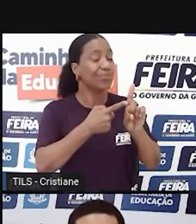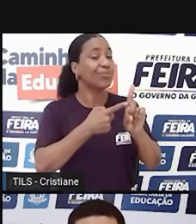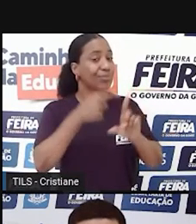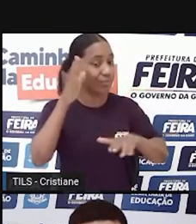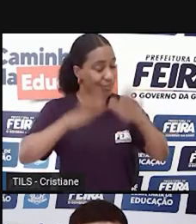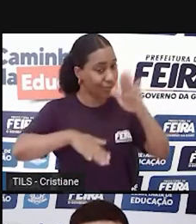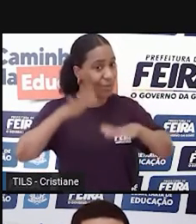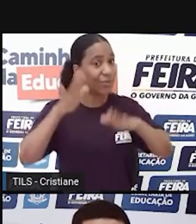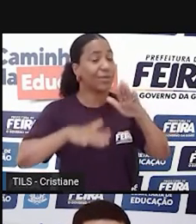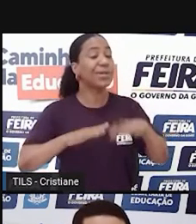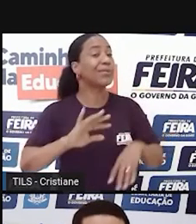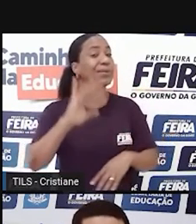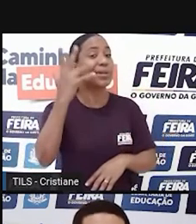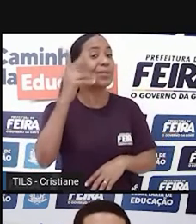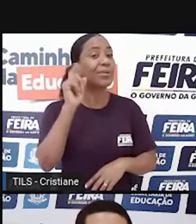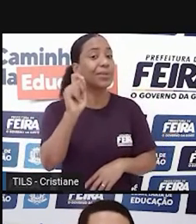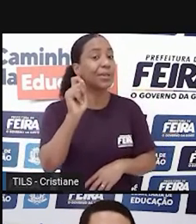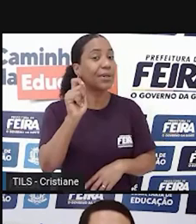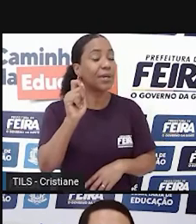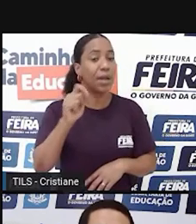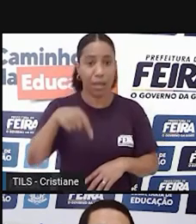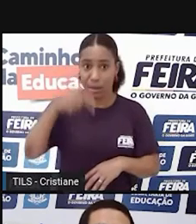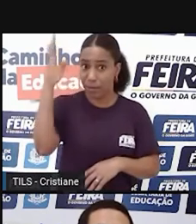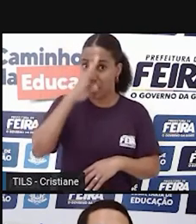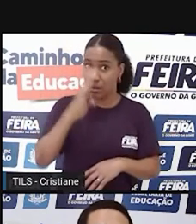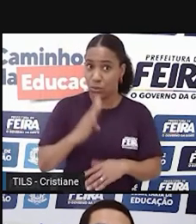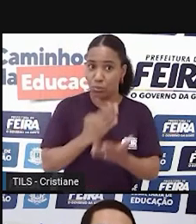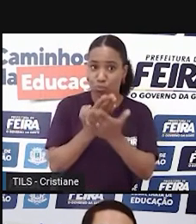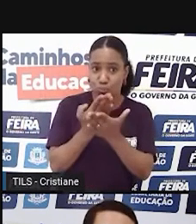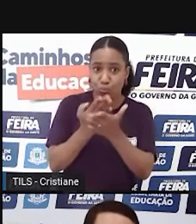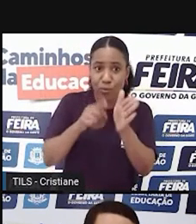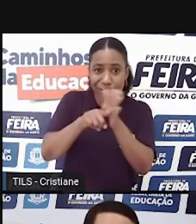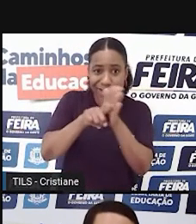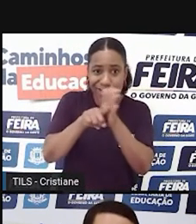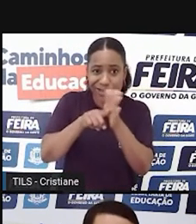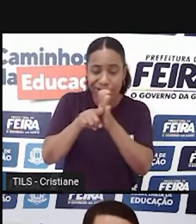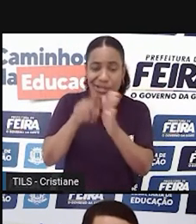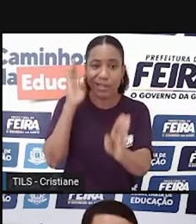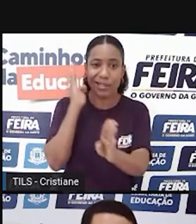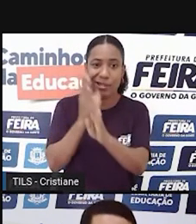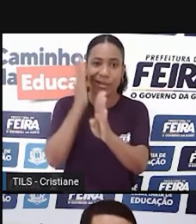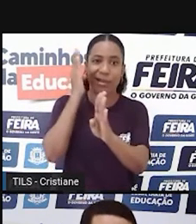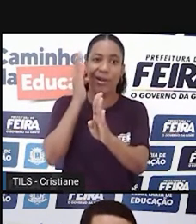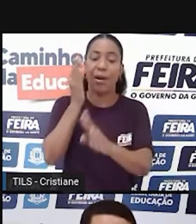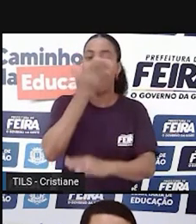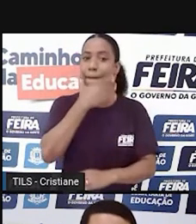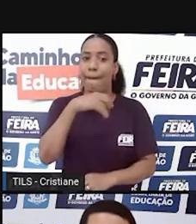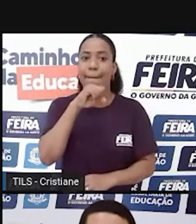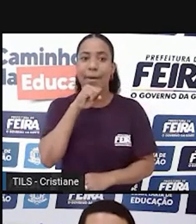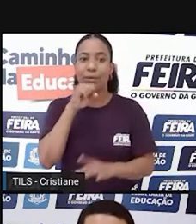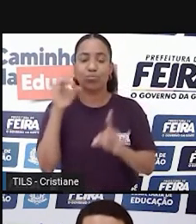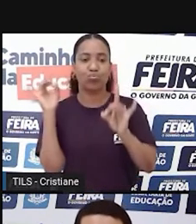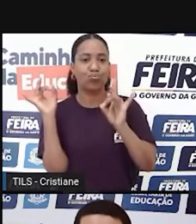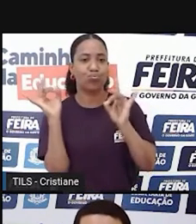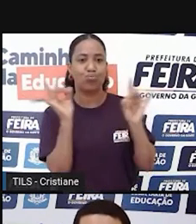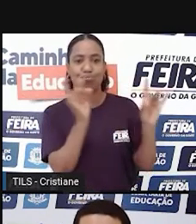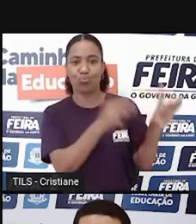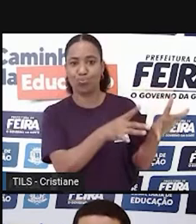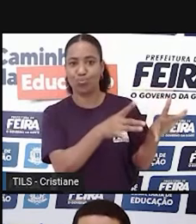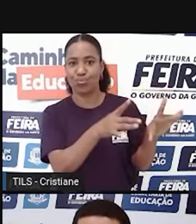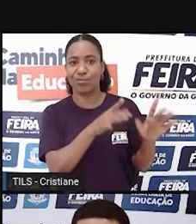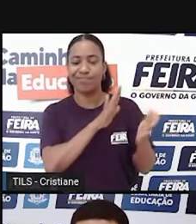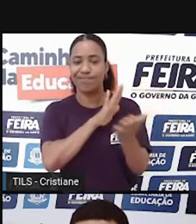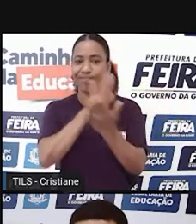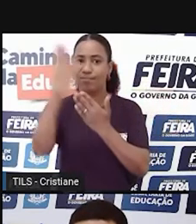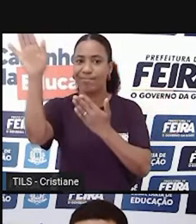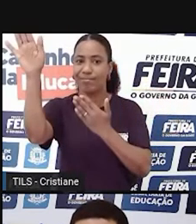possivelmente, de acordo com a estatística do Brasil, né, vai acontecer ali um abandono desse pai. Então, a gravidez na adolescência